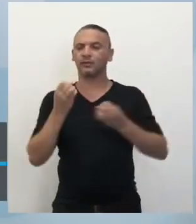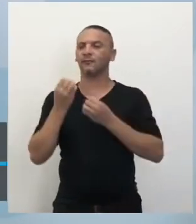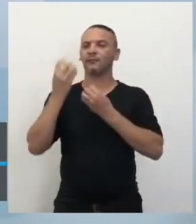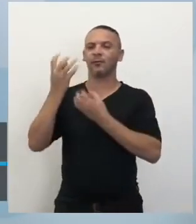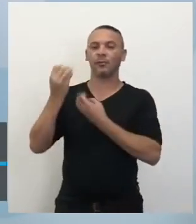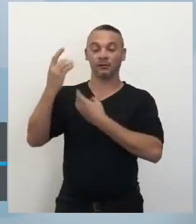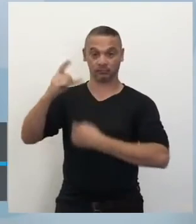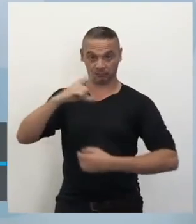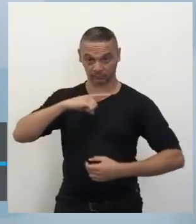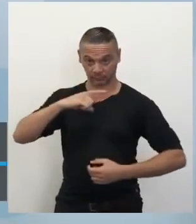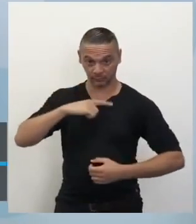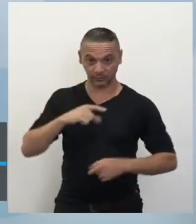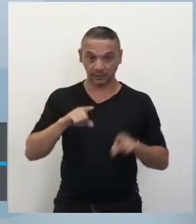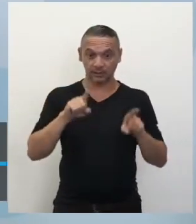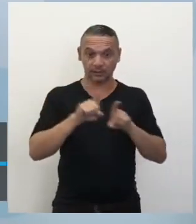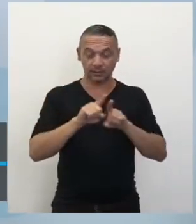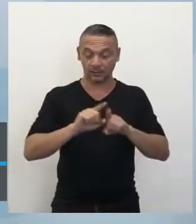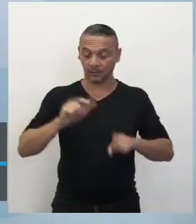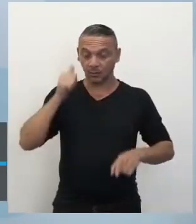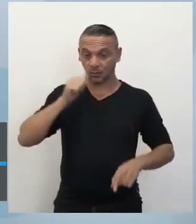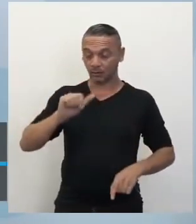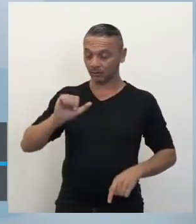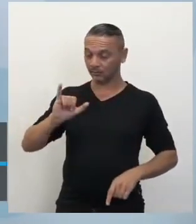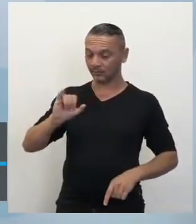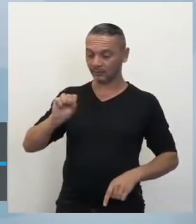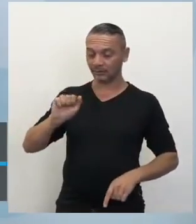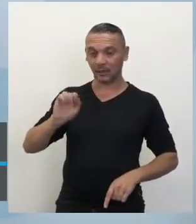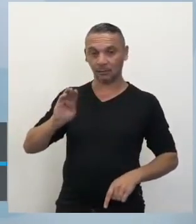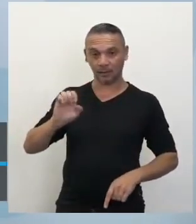informações. A Isabelle: